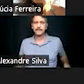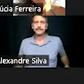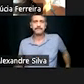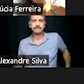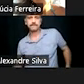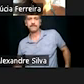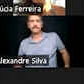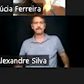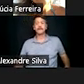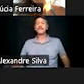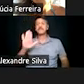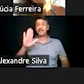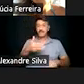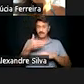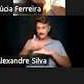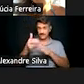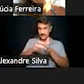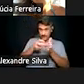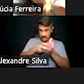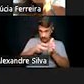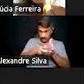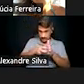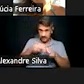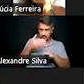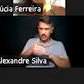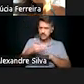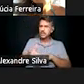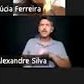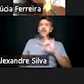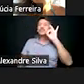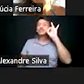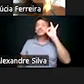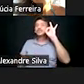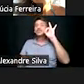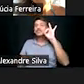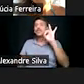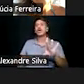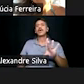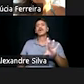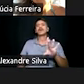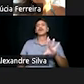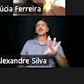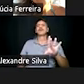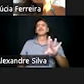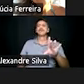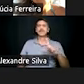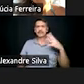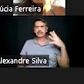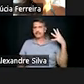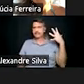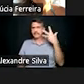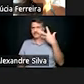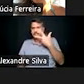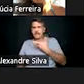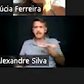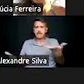mas os fósseis, eles não são só essa coisa da estética, da